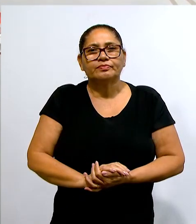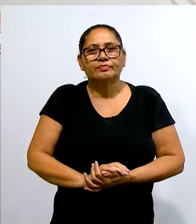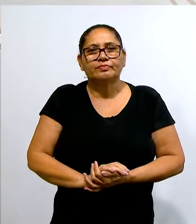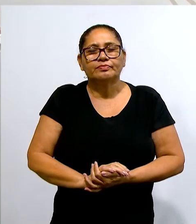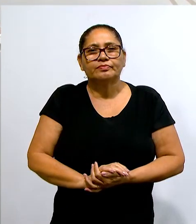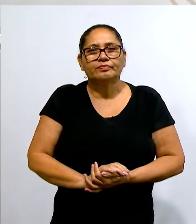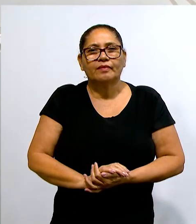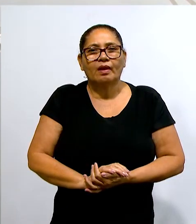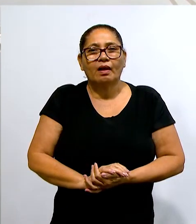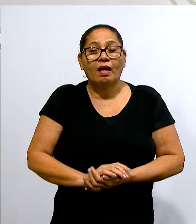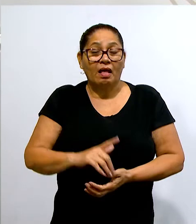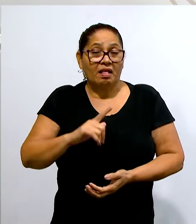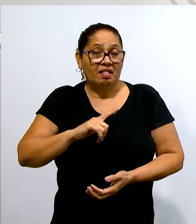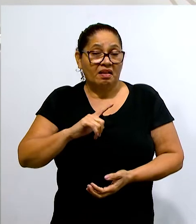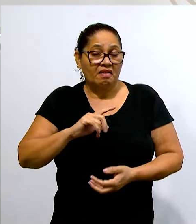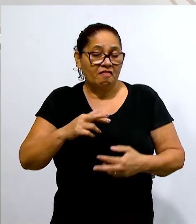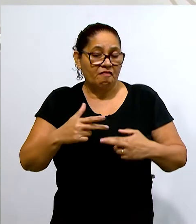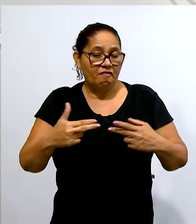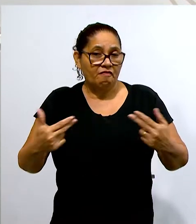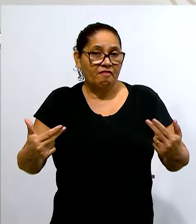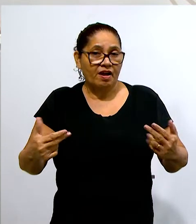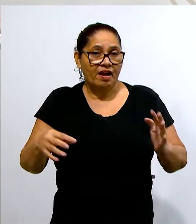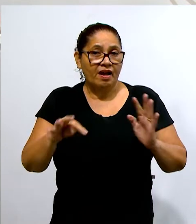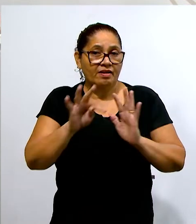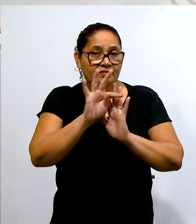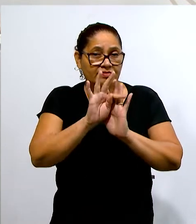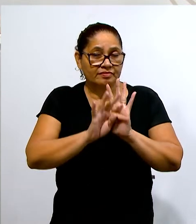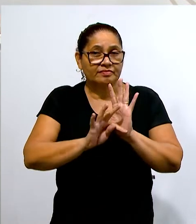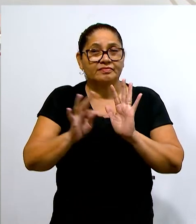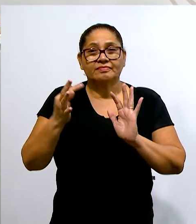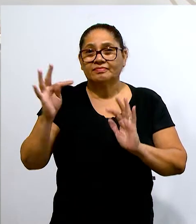E a gente tem diversos textos teóricos